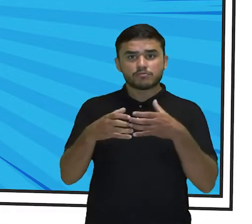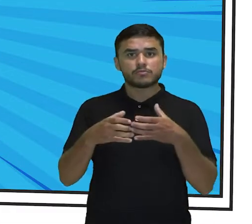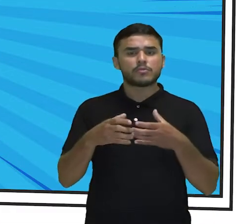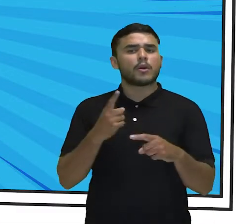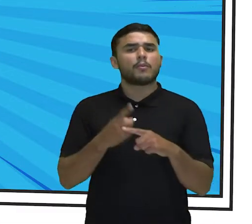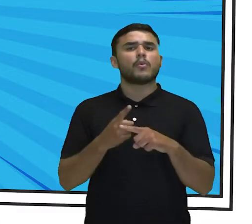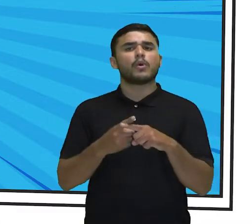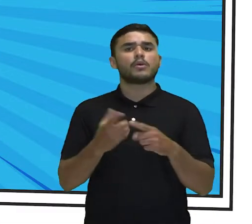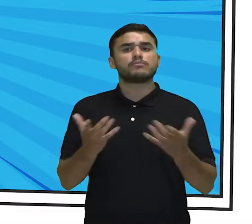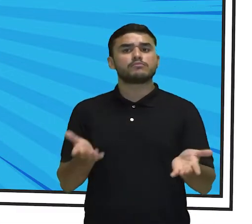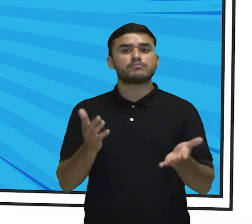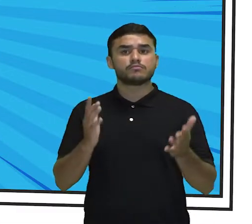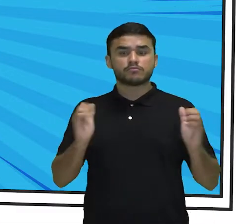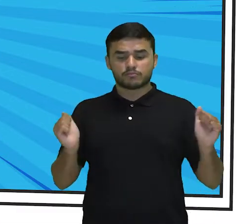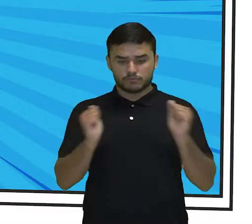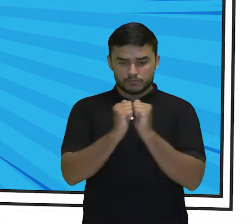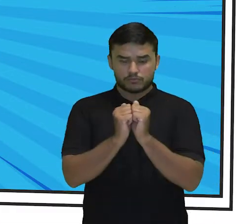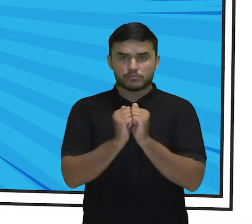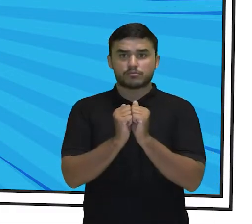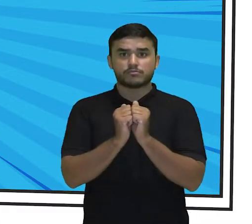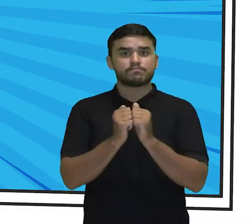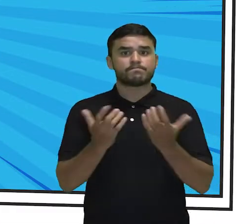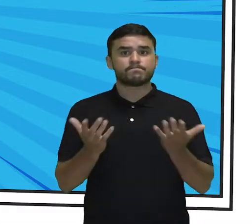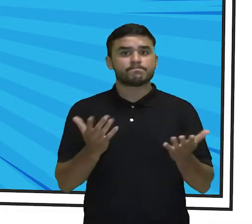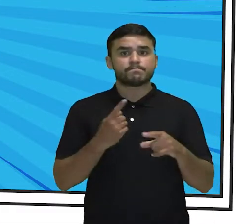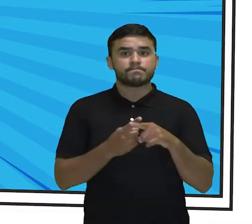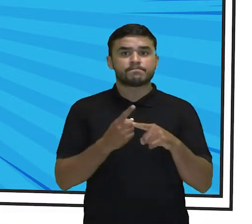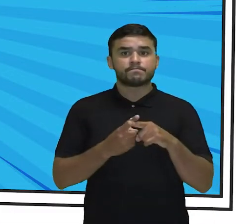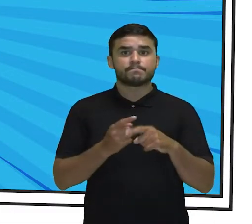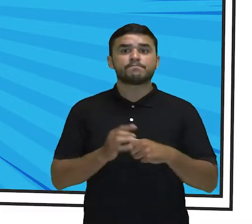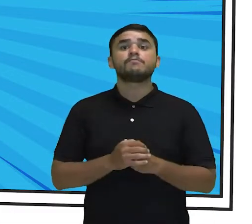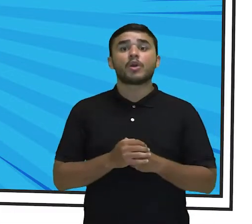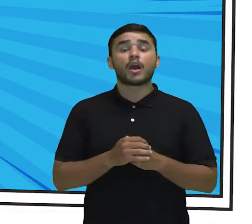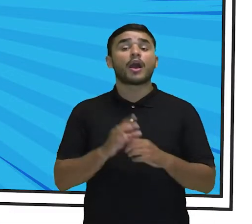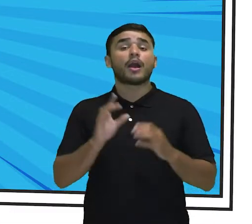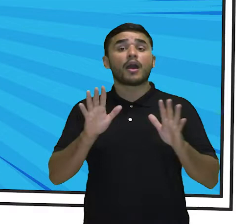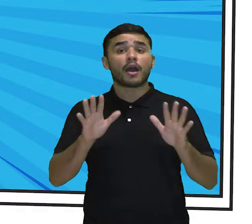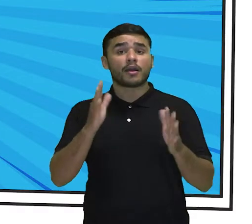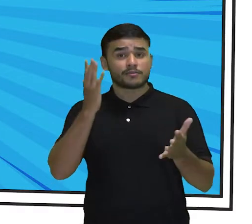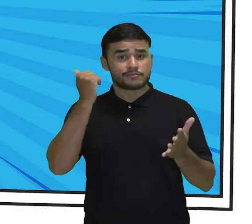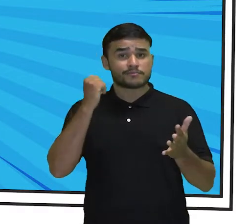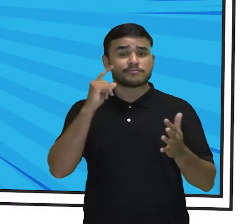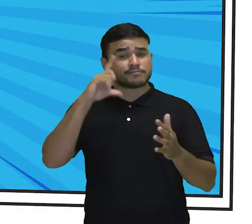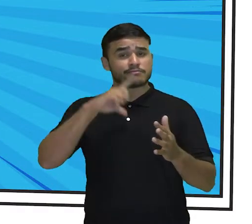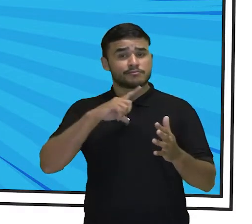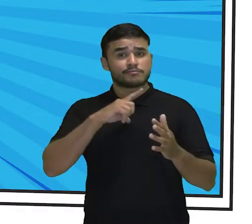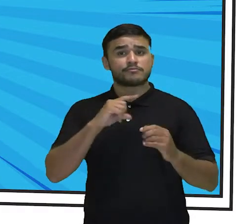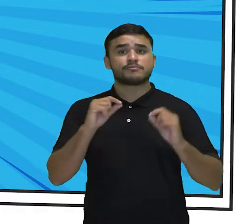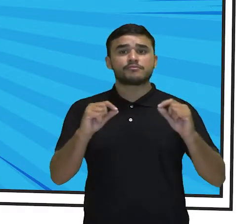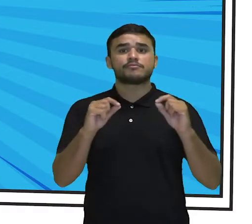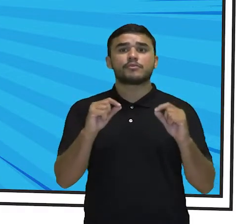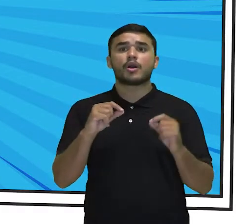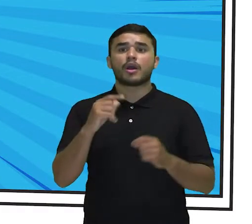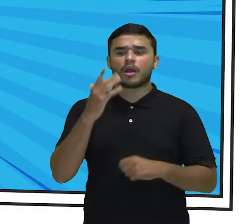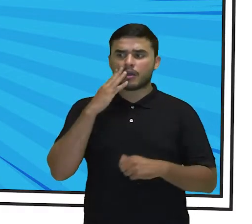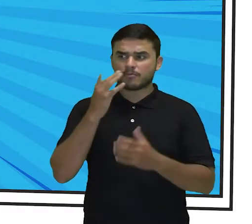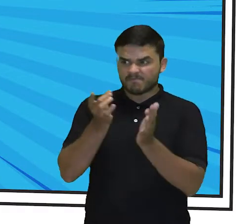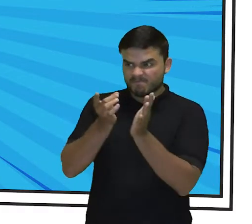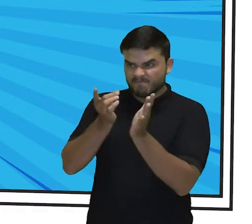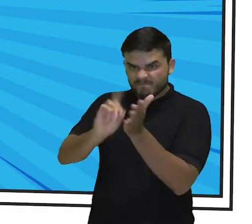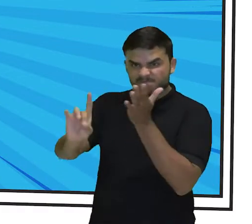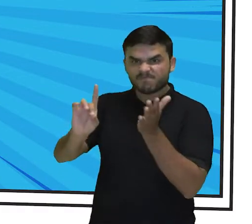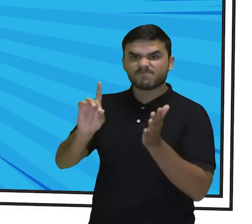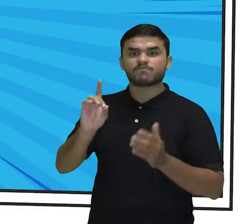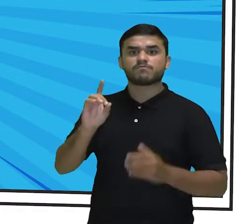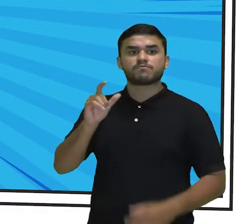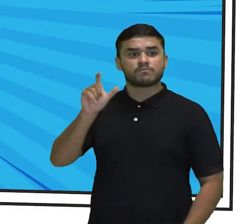rei vai se juntar com a burguesia? Por que isso? Sabe por quê? Porque eles têm uma coisa em comum, o inimigo. O que é que a